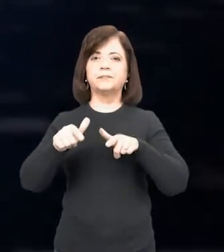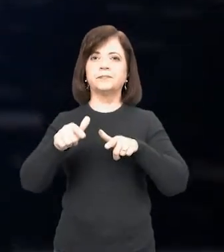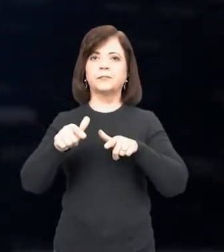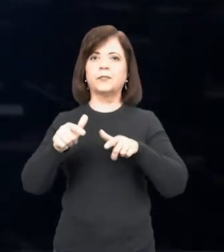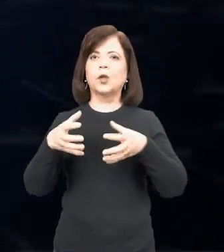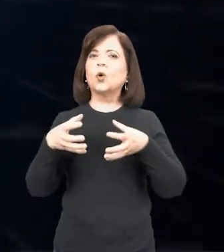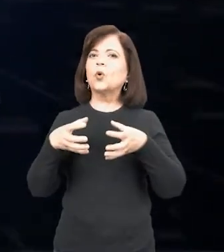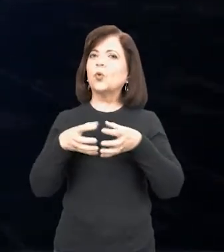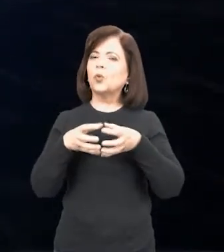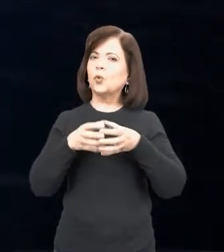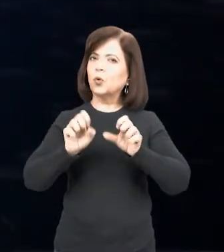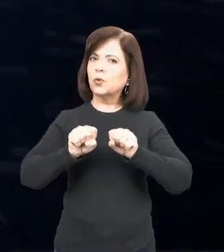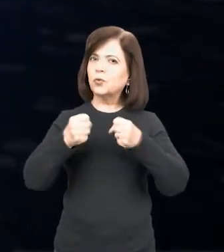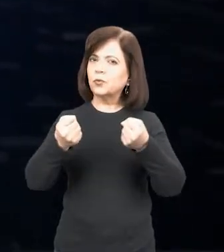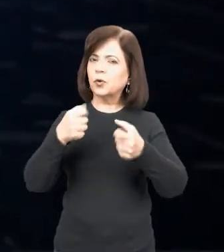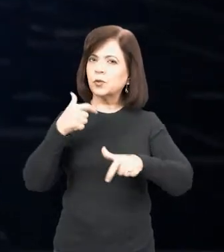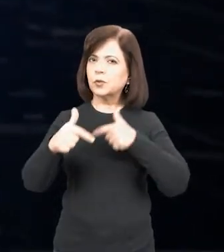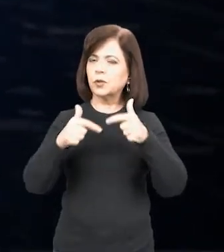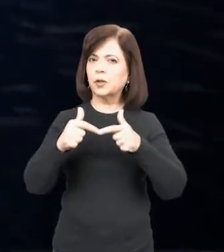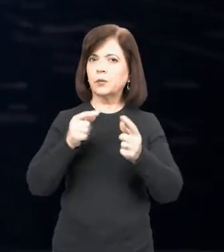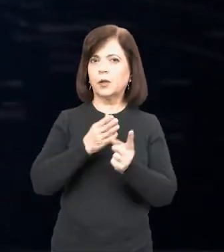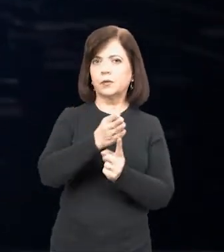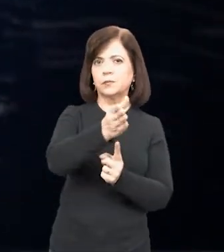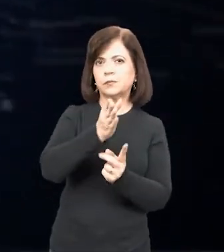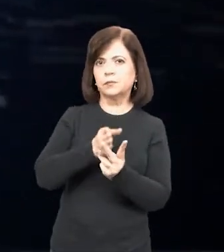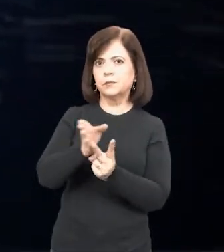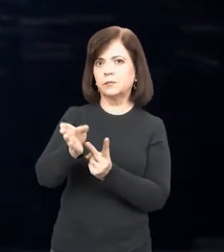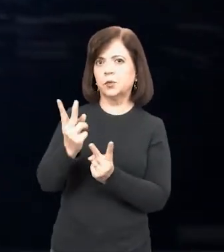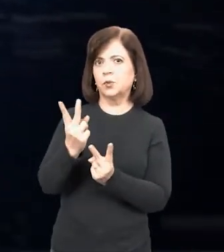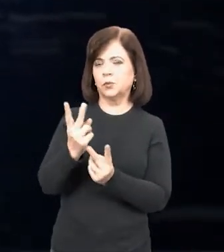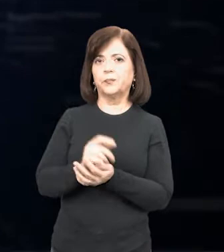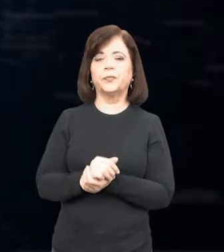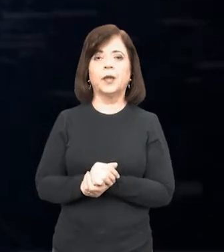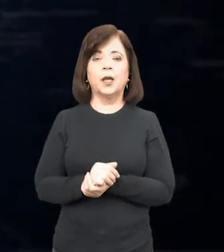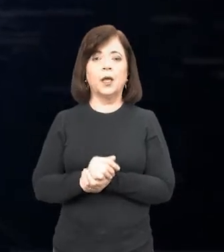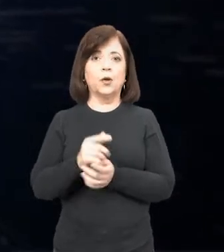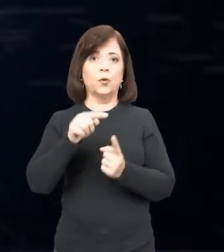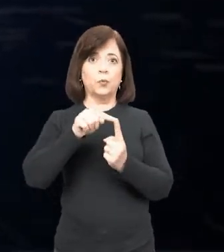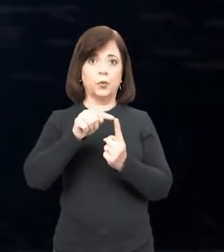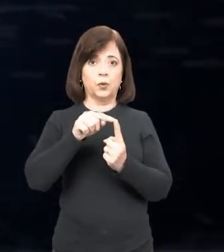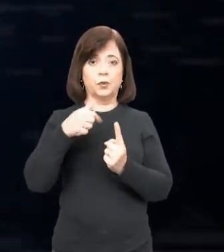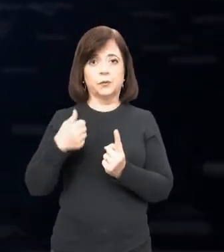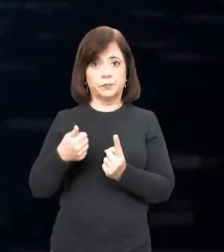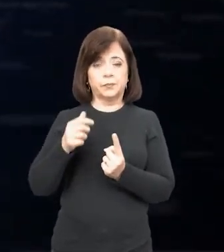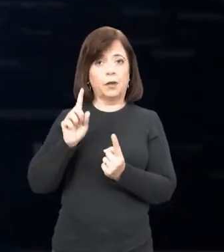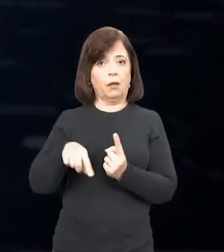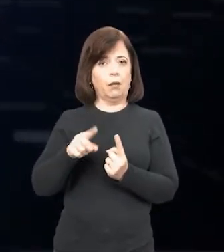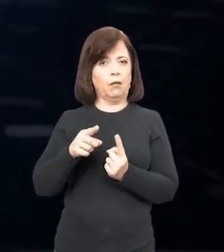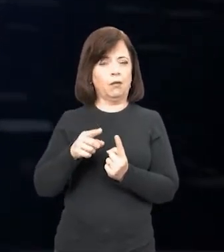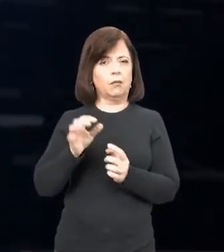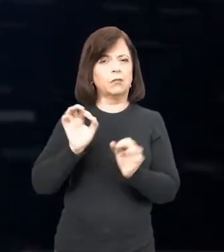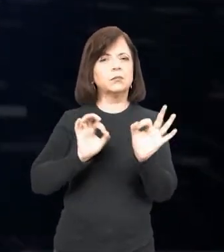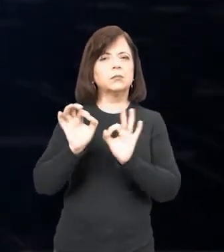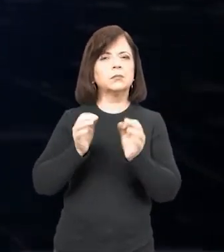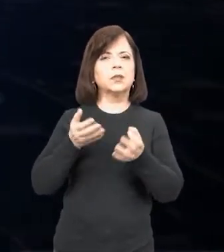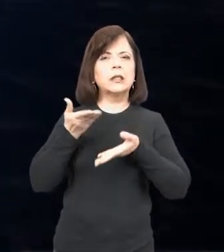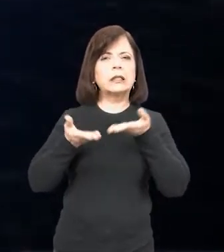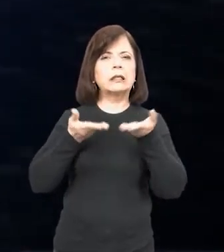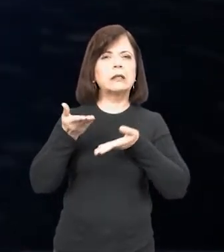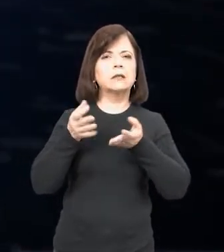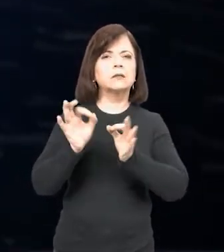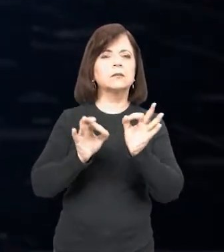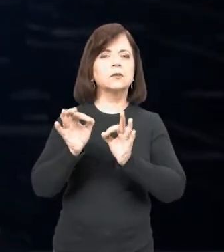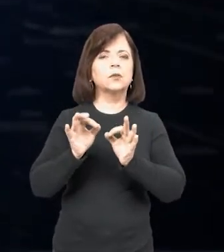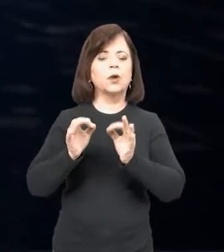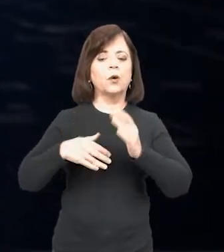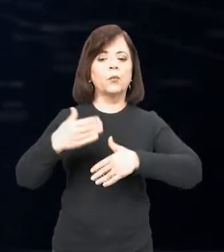trabalhos. A força-tarefa é composta por dois eixos de atuação. O primeiro eixo de atuação é o eixo que trata do processo